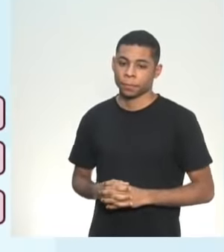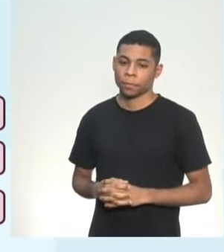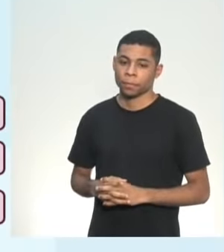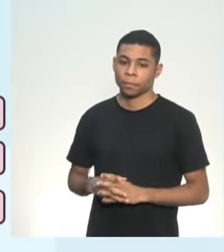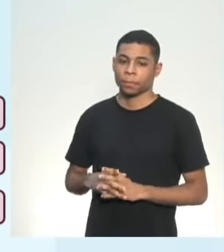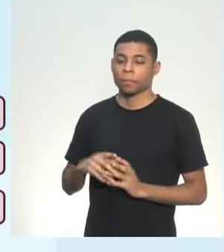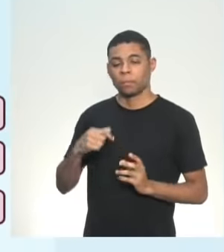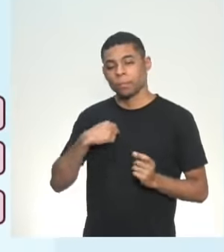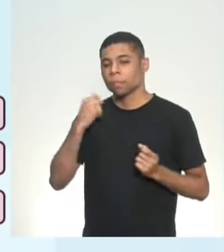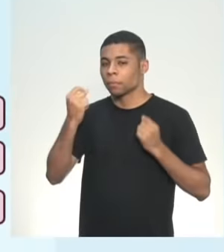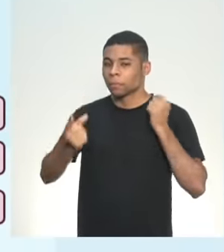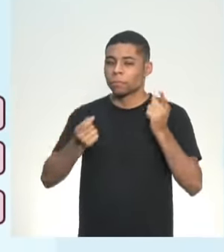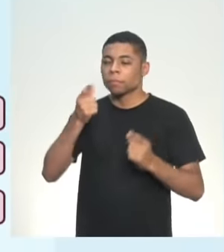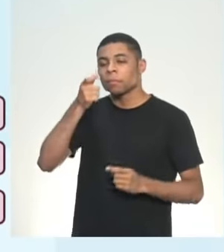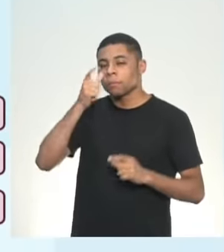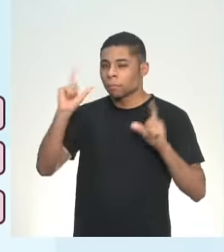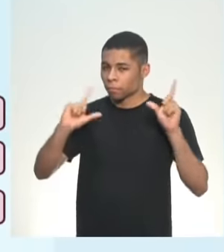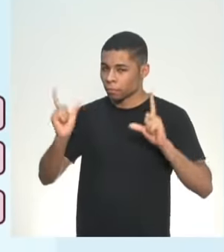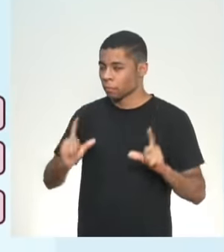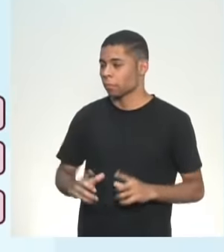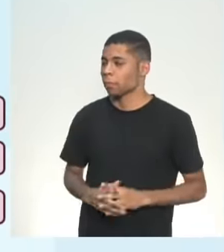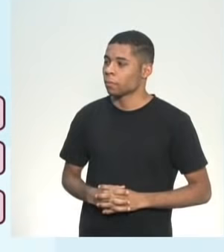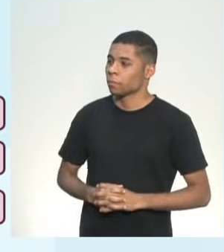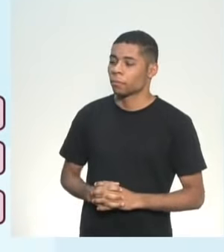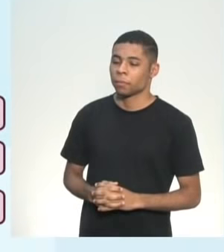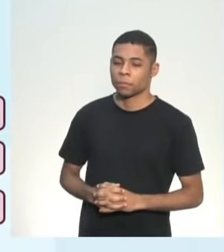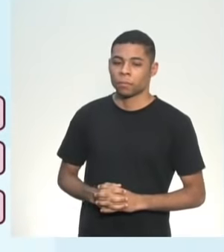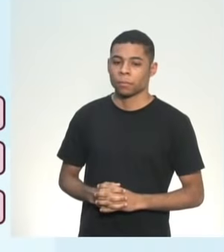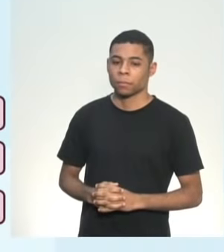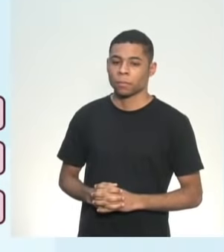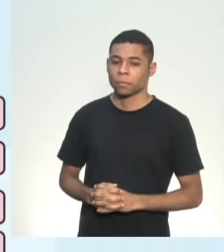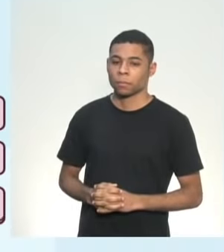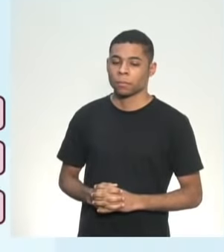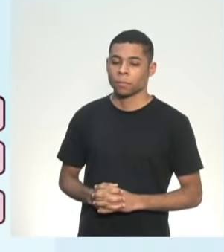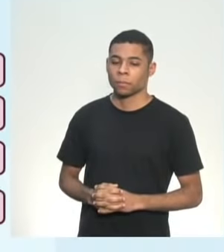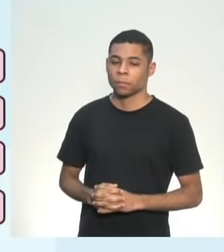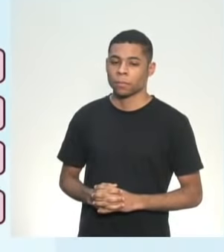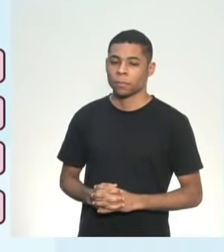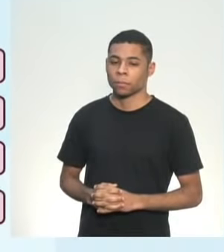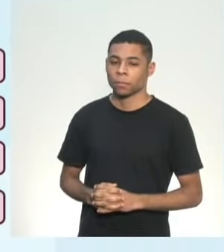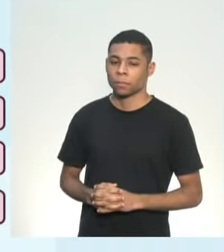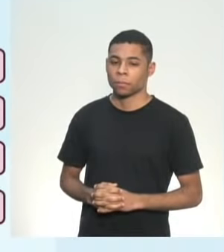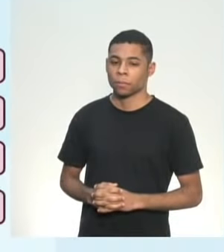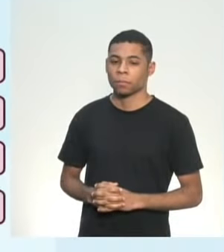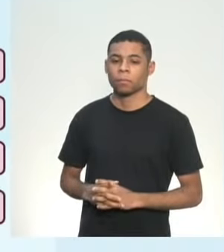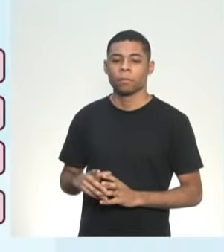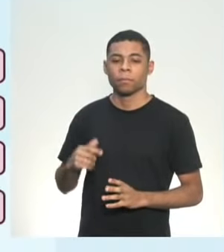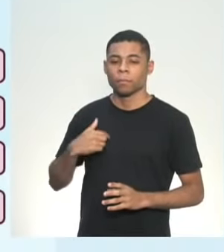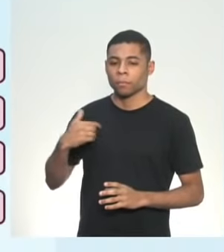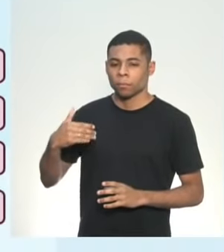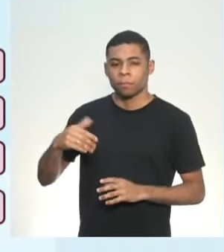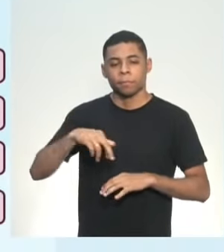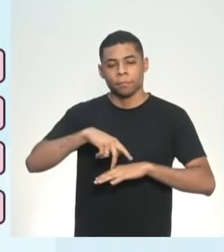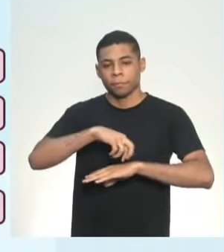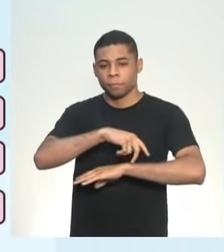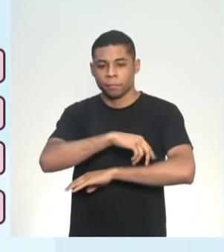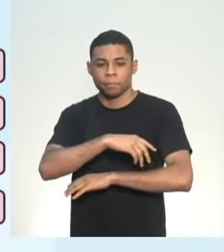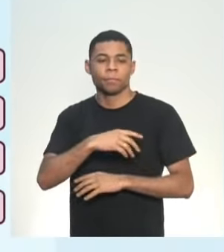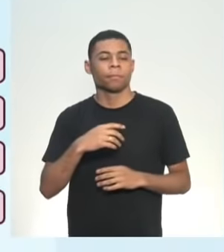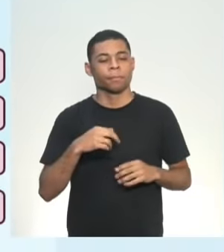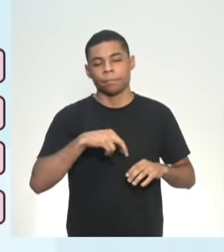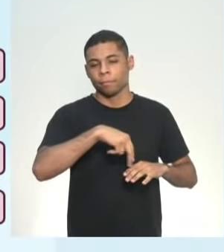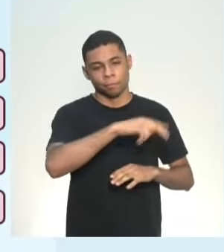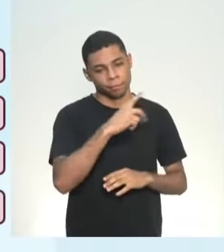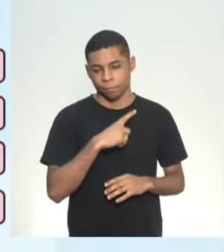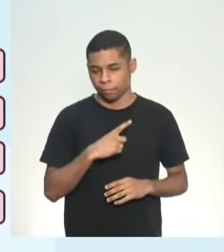e ai some times watch tv eu às vezes assistir TV E aí ó sangue Ok é